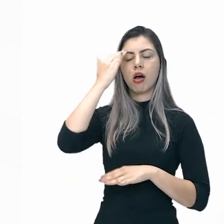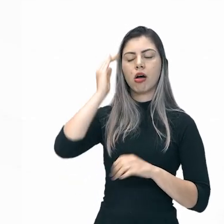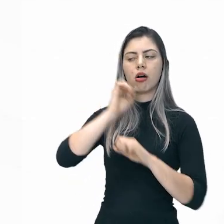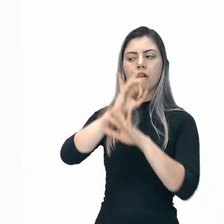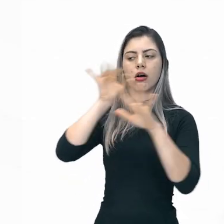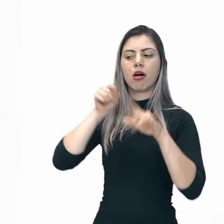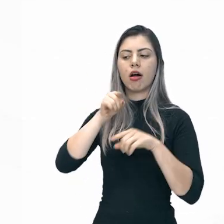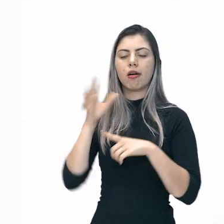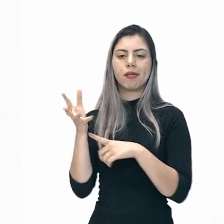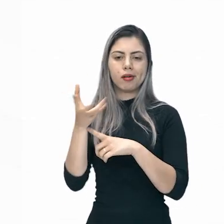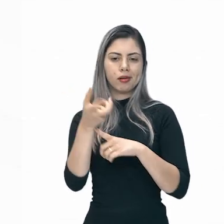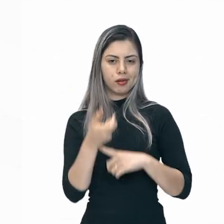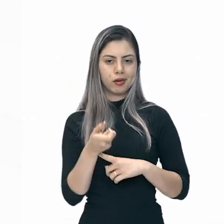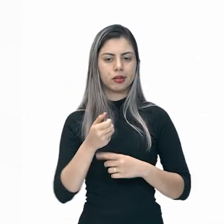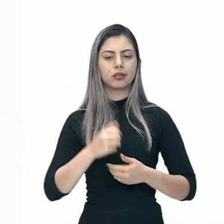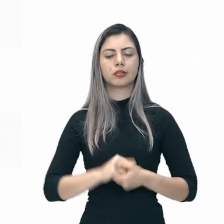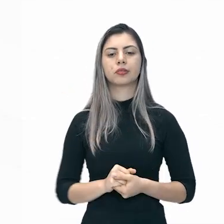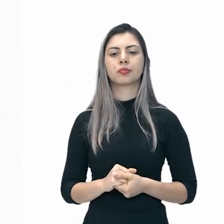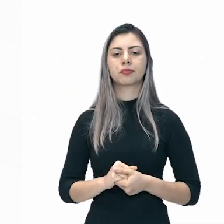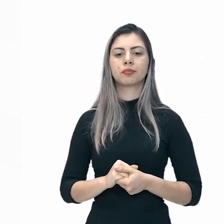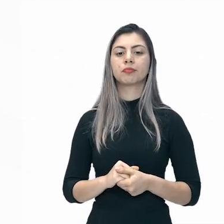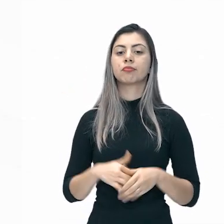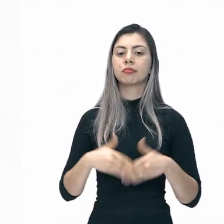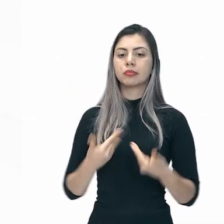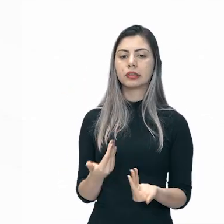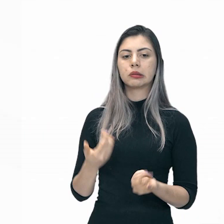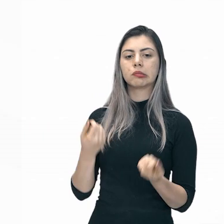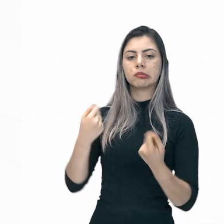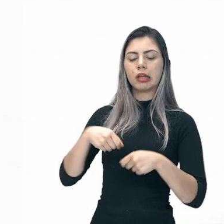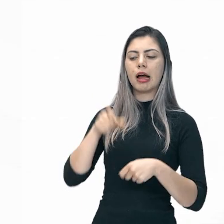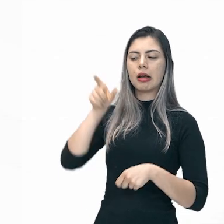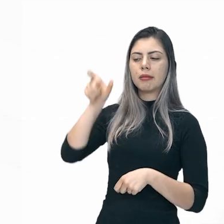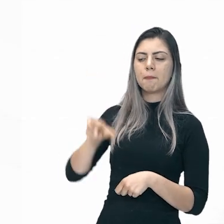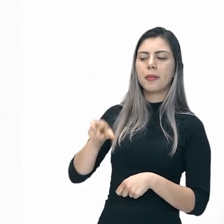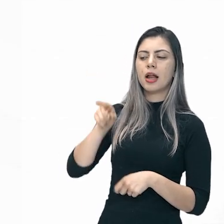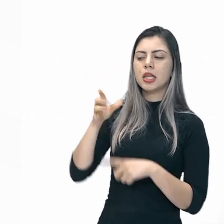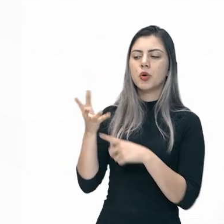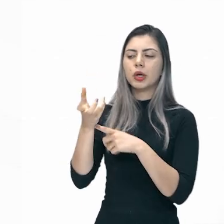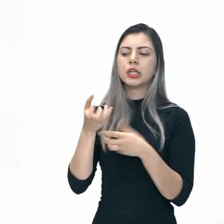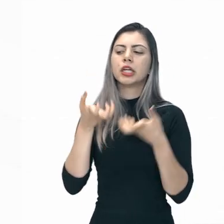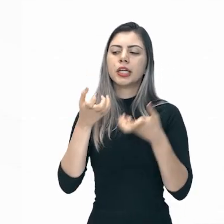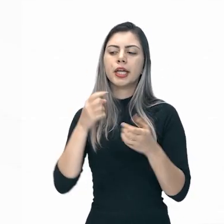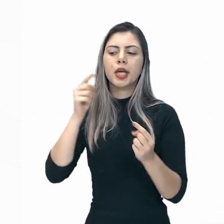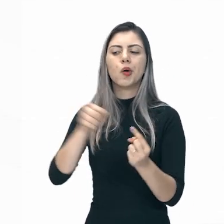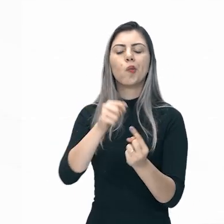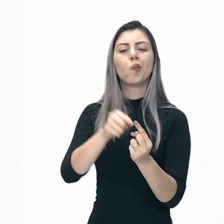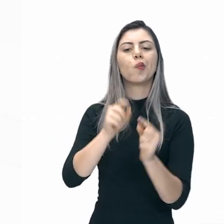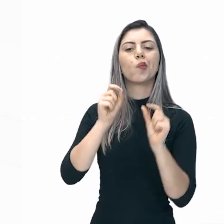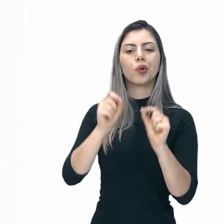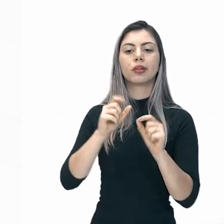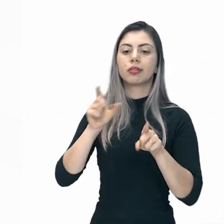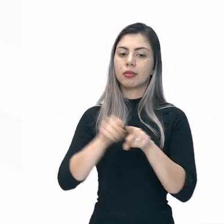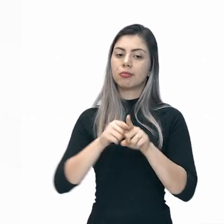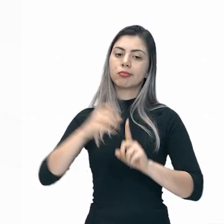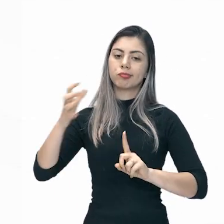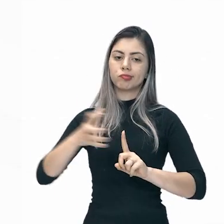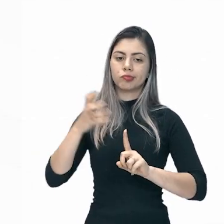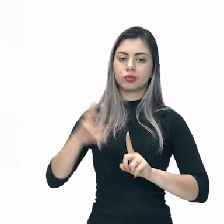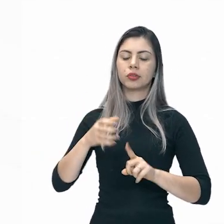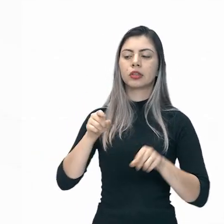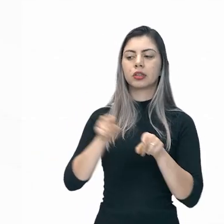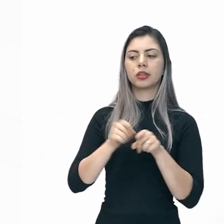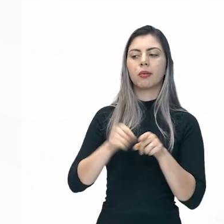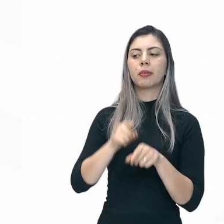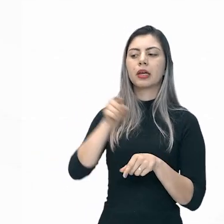de arte, propiciando insights sobre as intenções do artista, as influências recebidas e as mensagens que